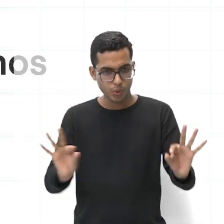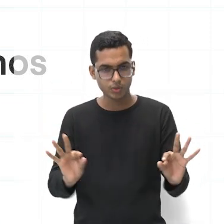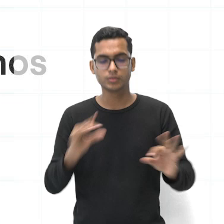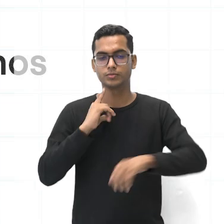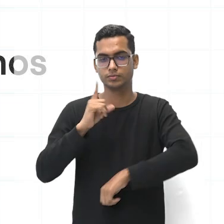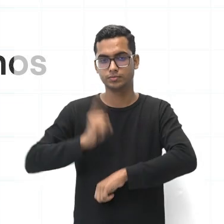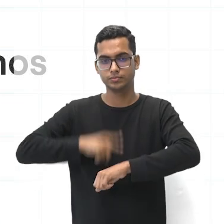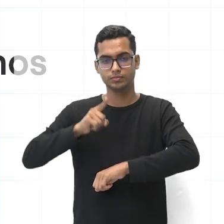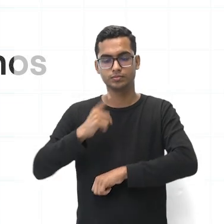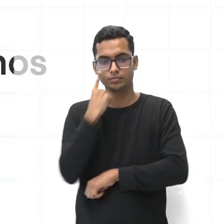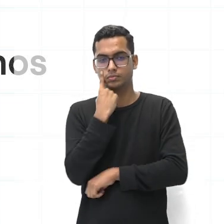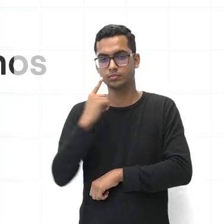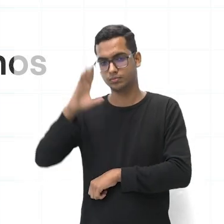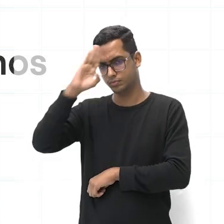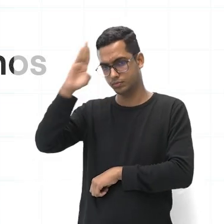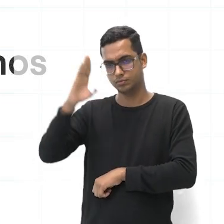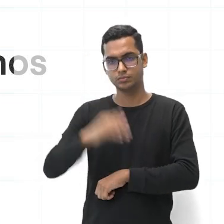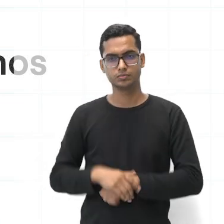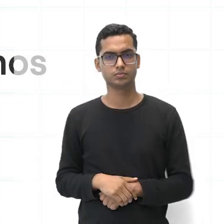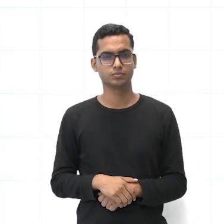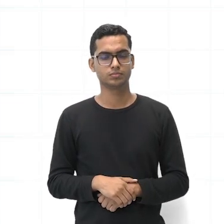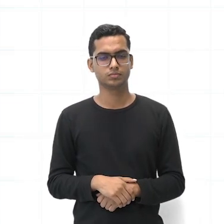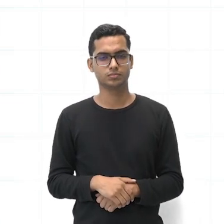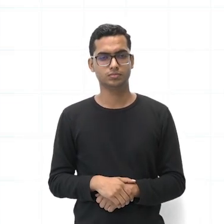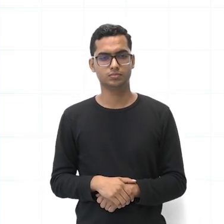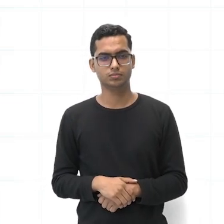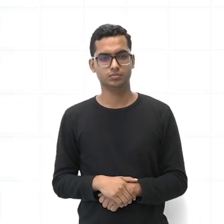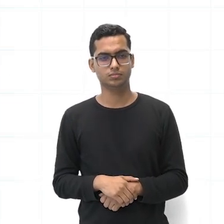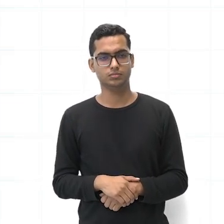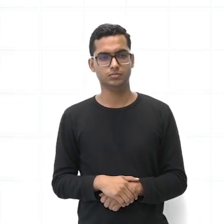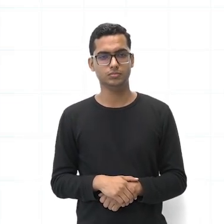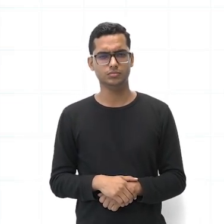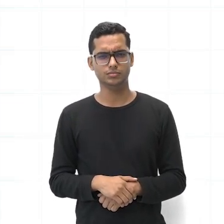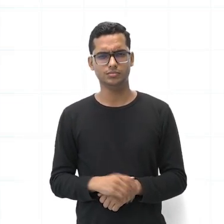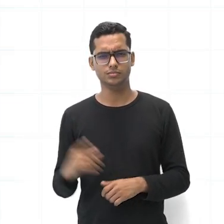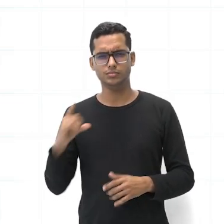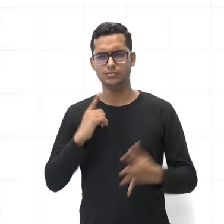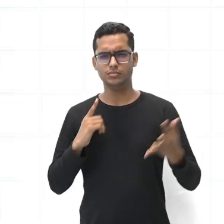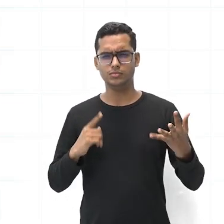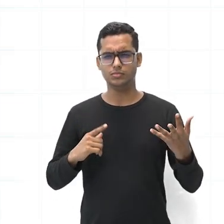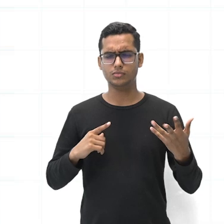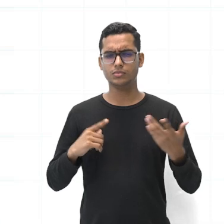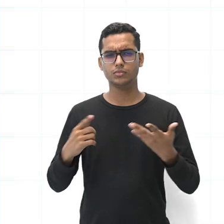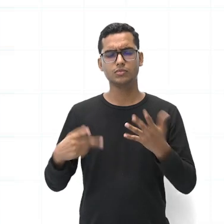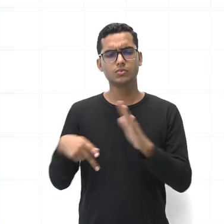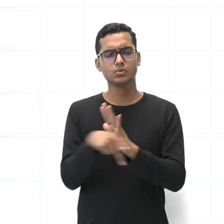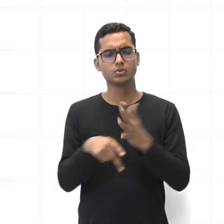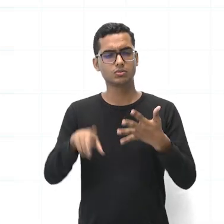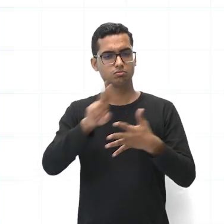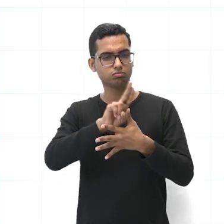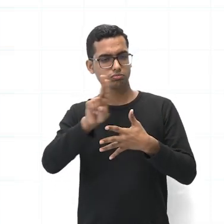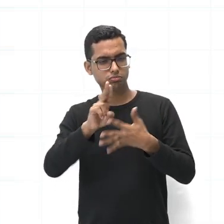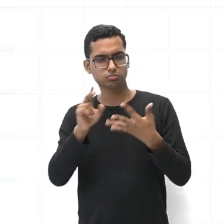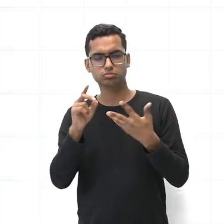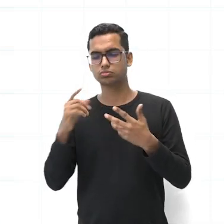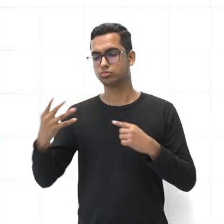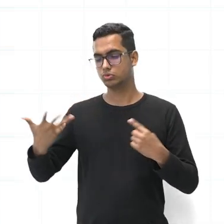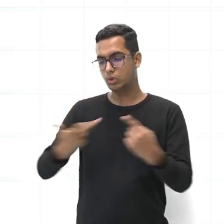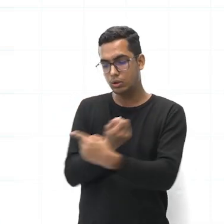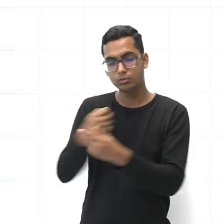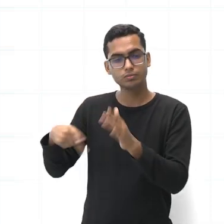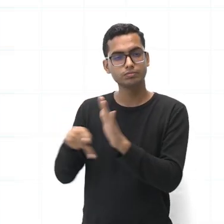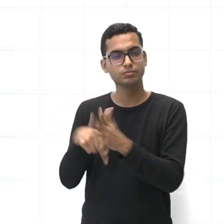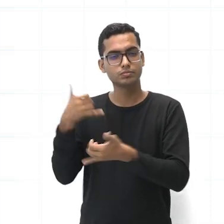desse círculo, desse buraco central. Perfeito? Outro, olha só, esse vai ter muitos nomes para a mesma brincadeira. Vai ser